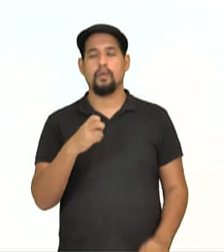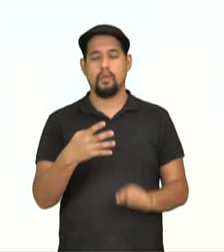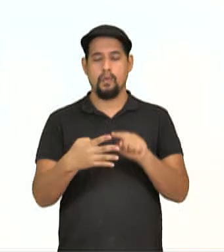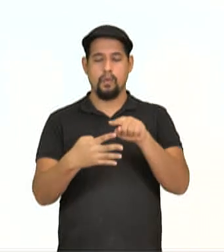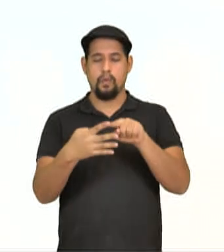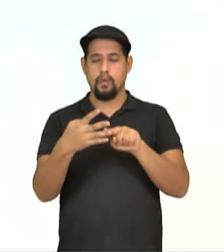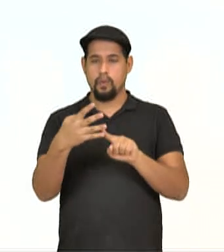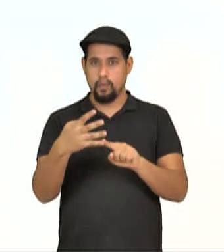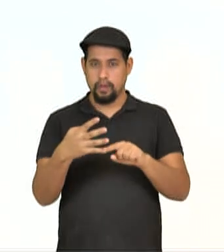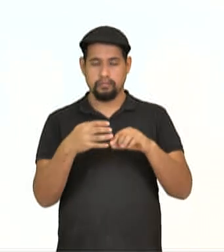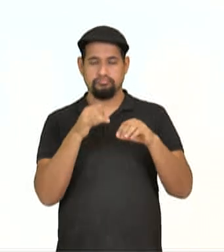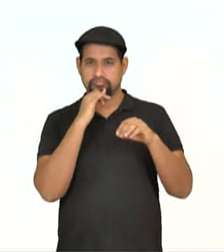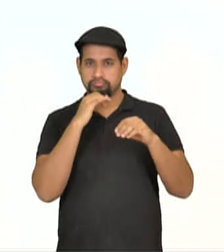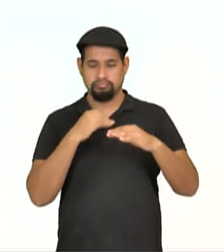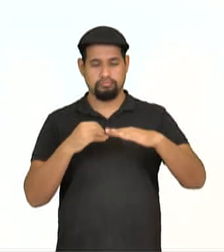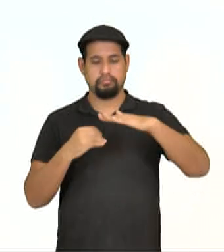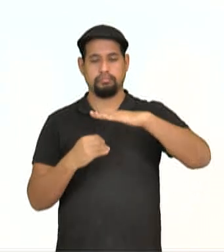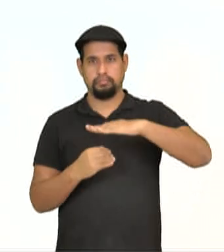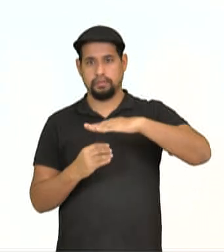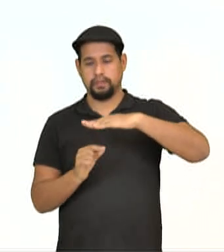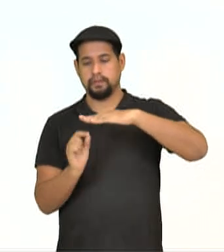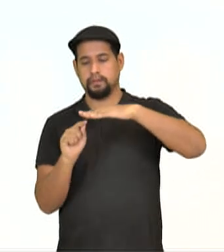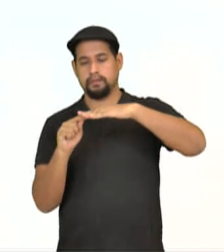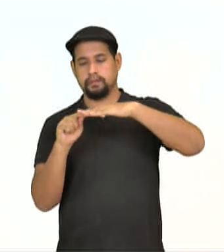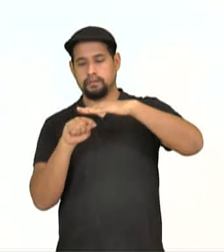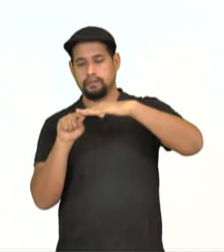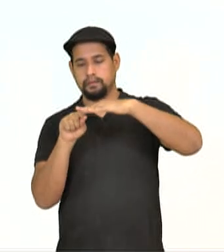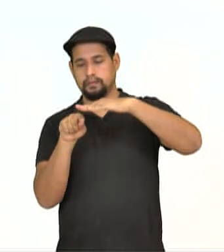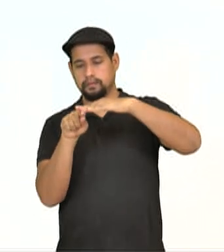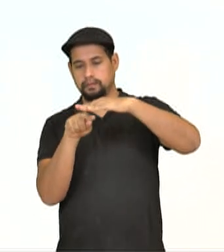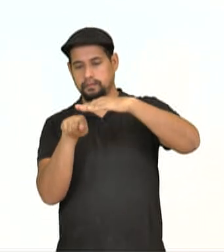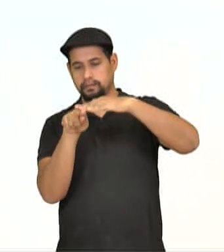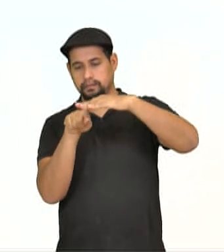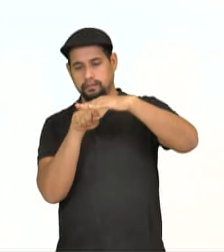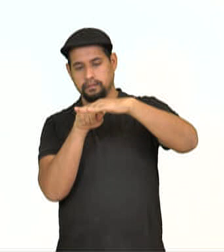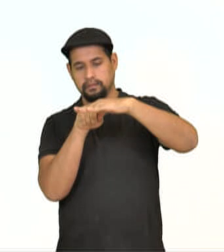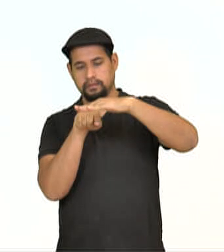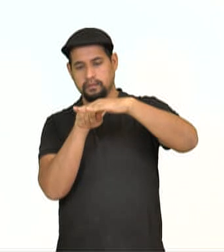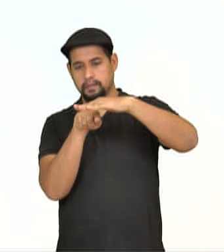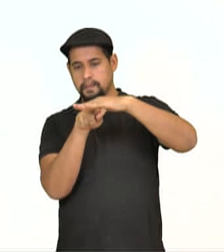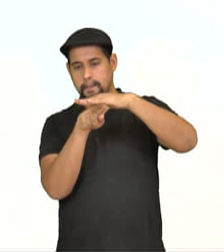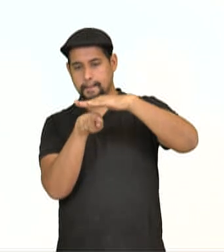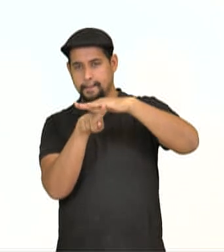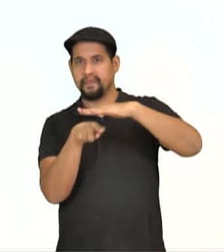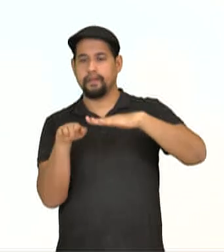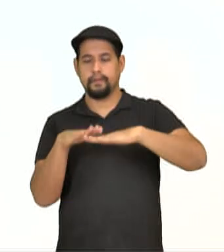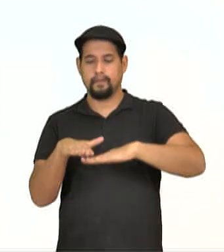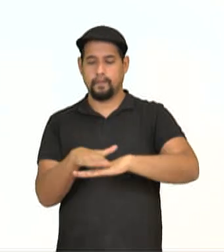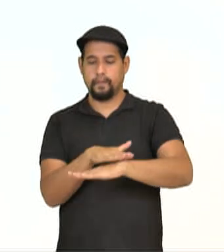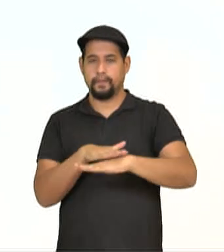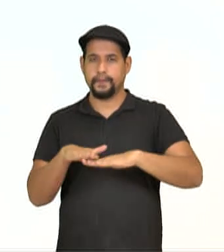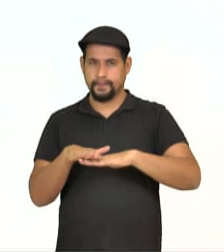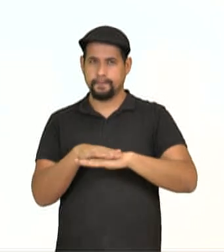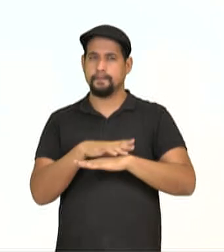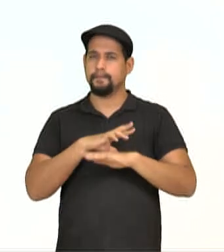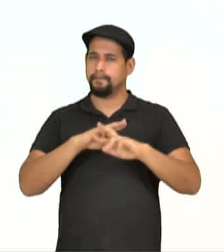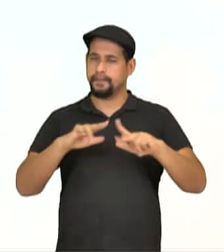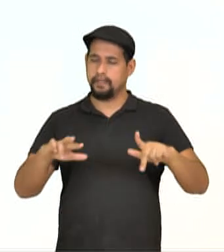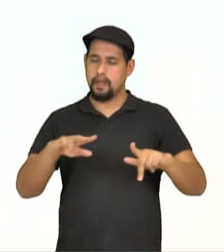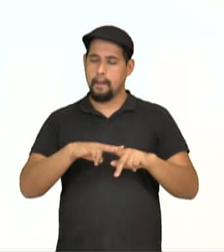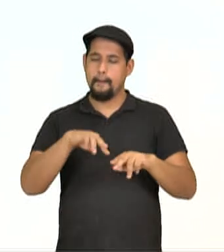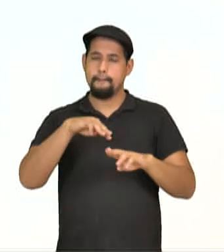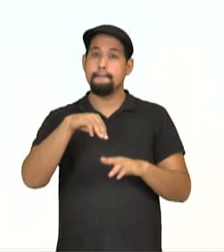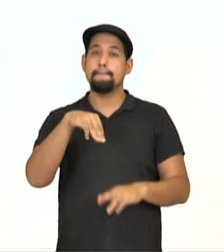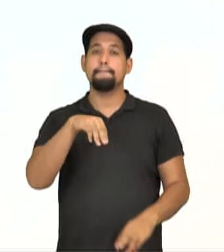2 eixos, chamados de trucks. As manobras executadas com baixo e alto grau de dificuldade